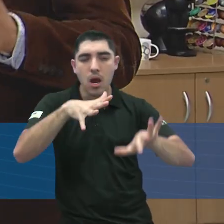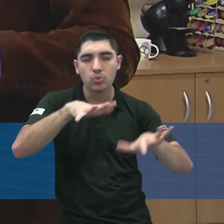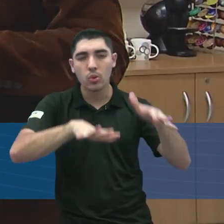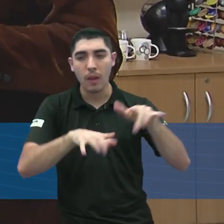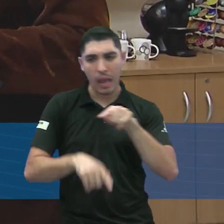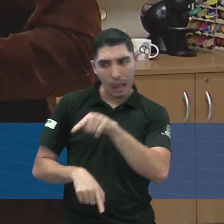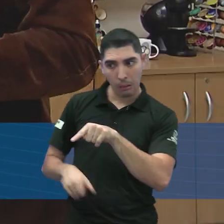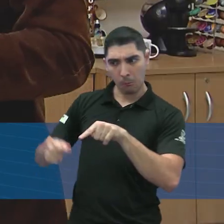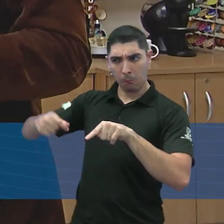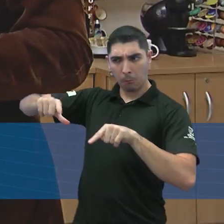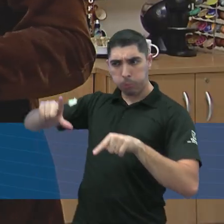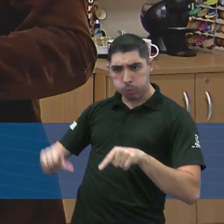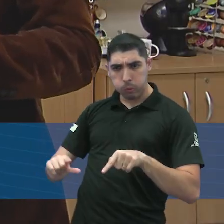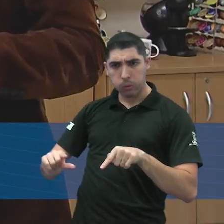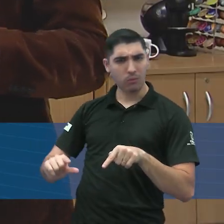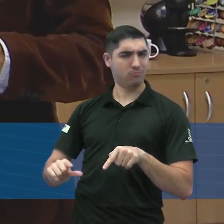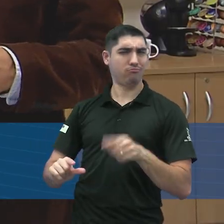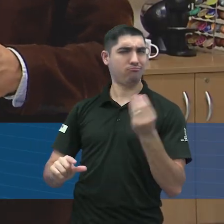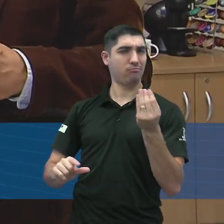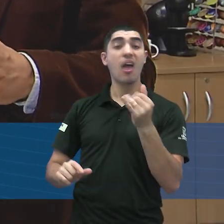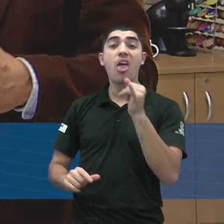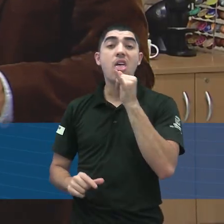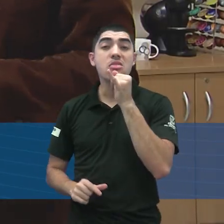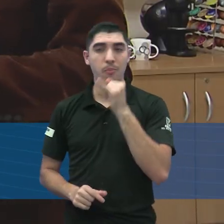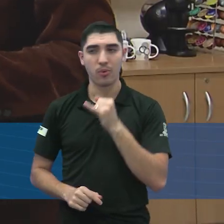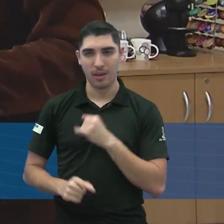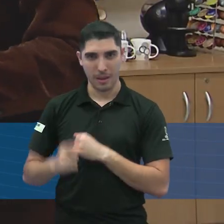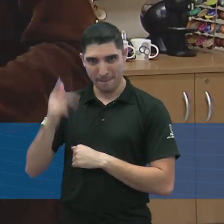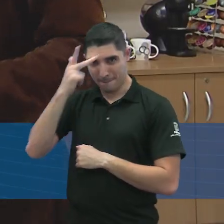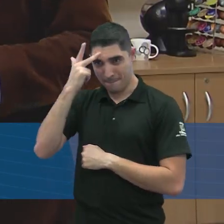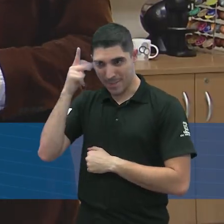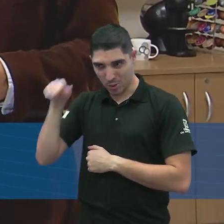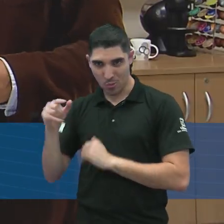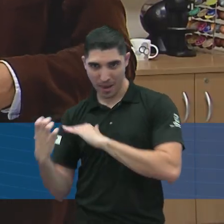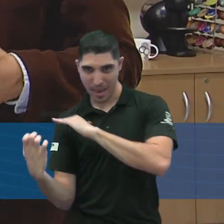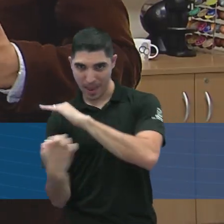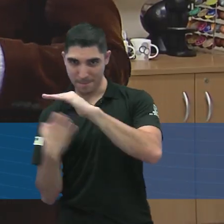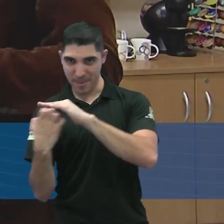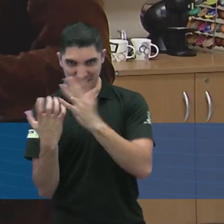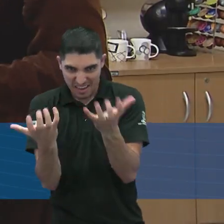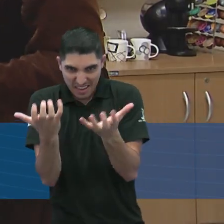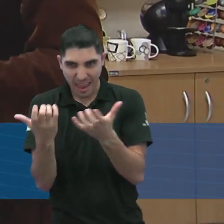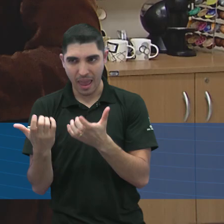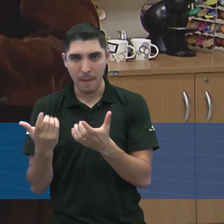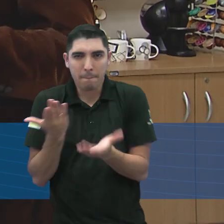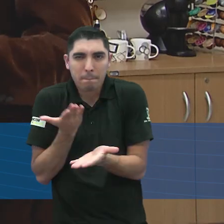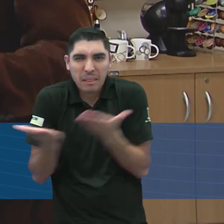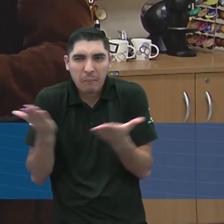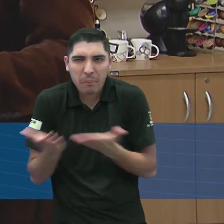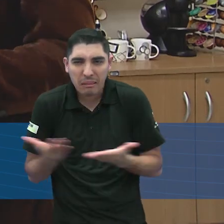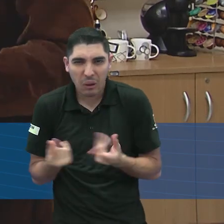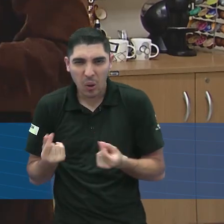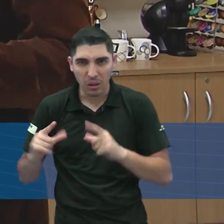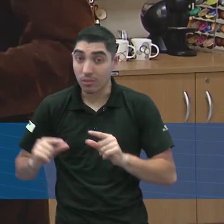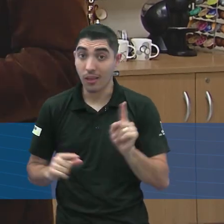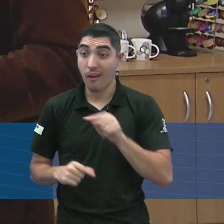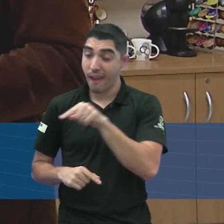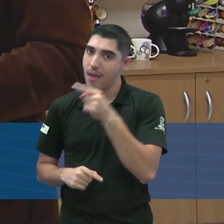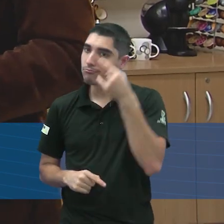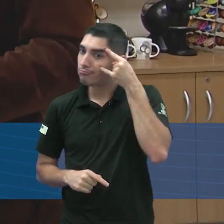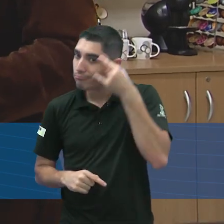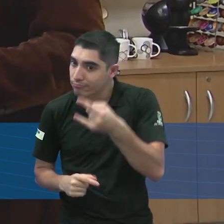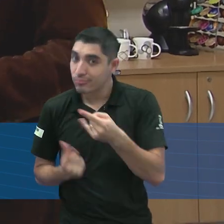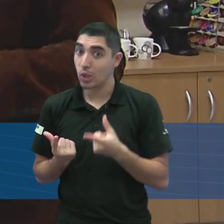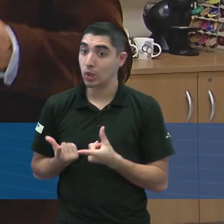médio. E aí vale lembrar, ninguém abre uma empresa para empatar ou para perder. Abre-se uma empresa com o primeiro objetivo de obtenção de